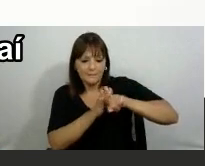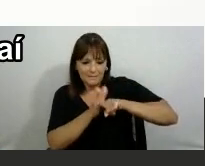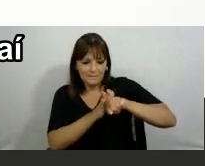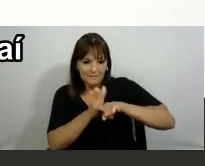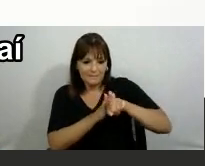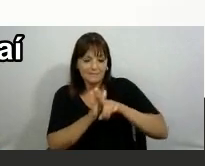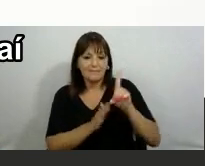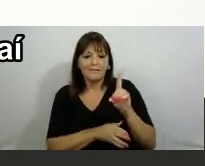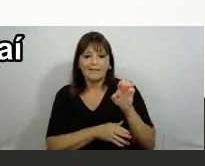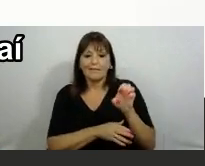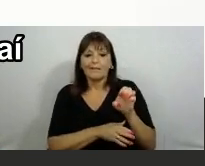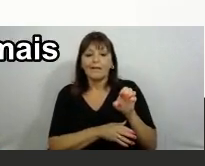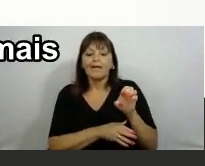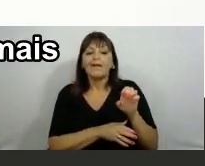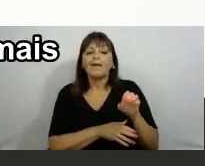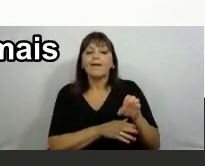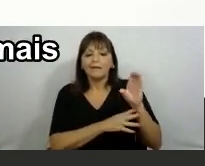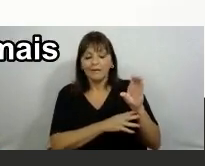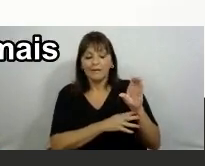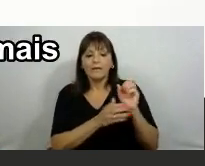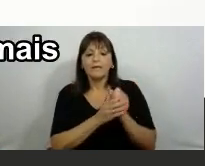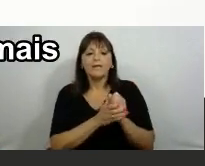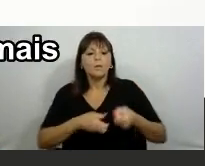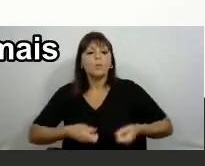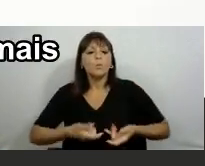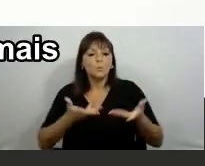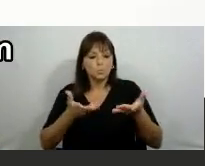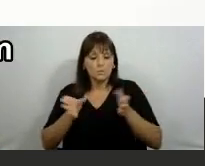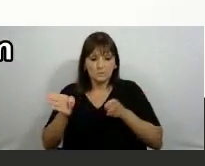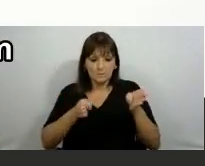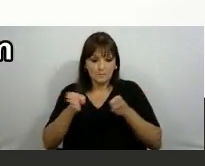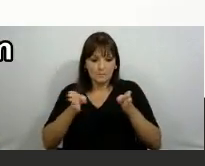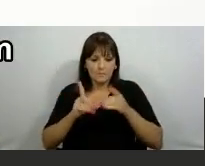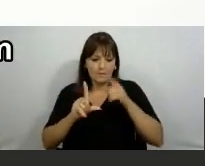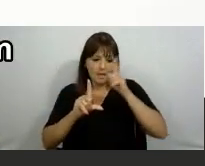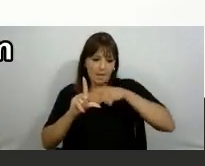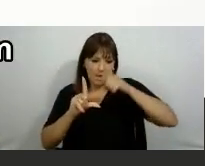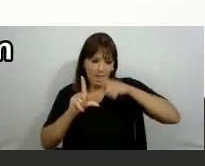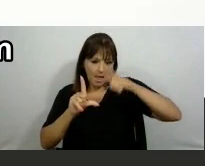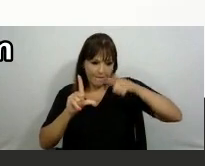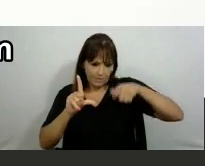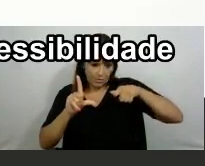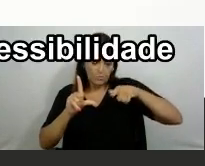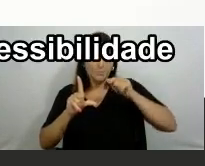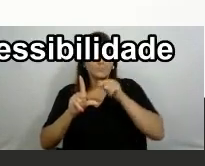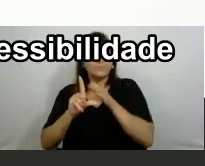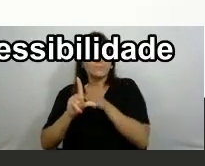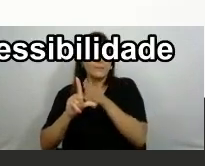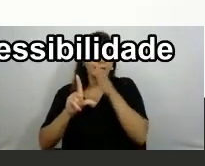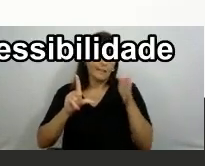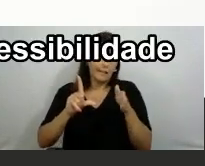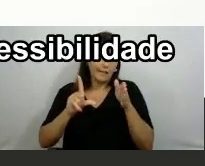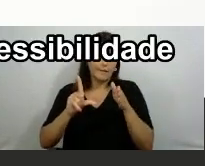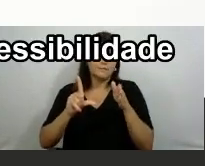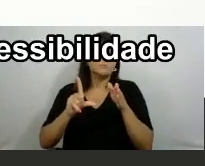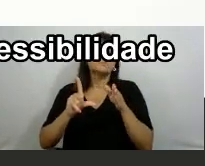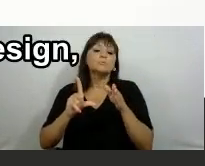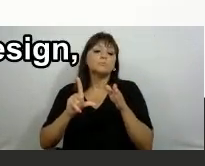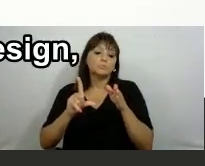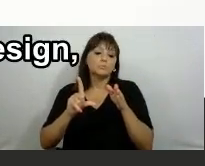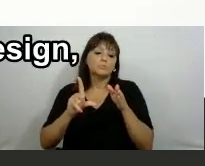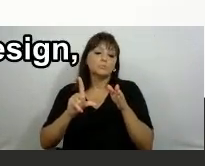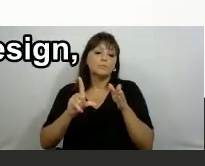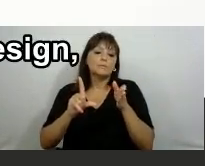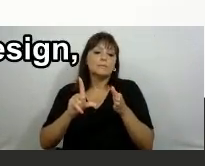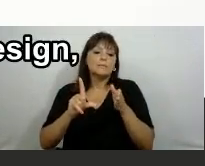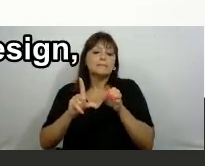custo da acessibilidade, e aí, nesse gráfico, se você vem mais para a esquerda, você tem um custo menor de correções de